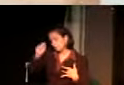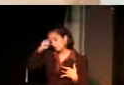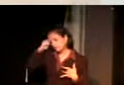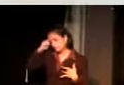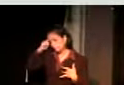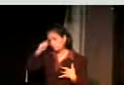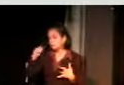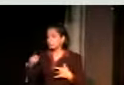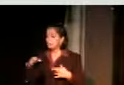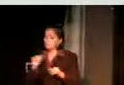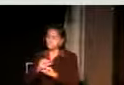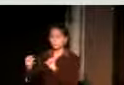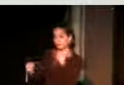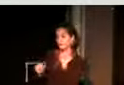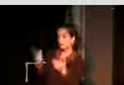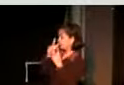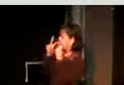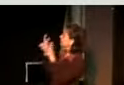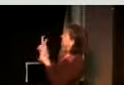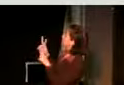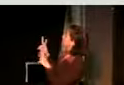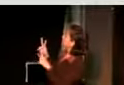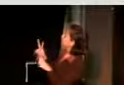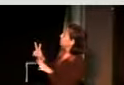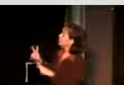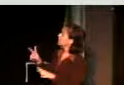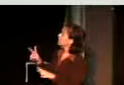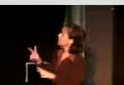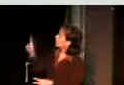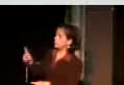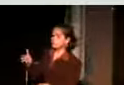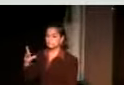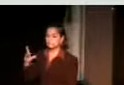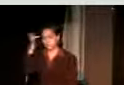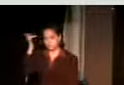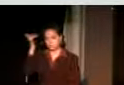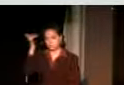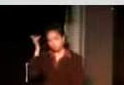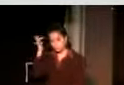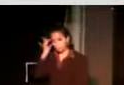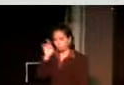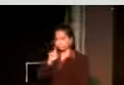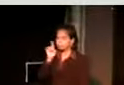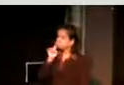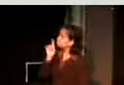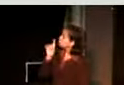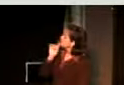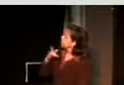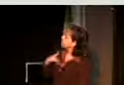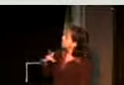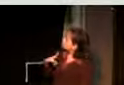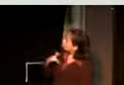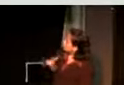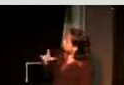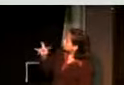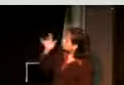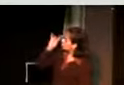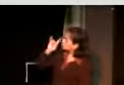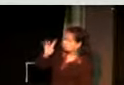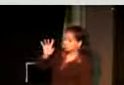E se eu fizesse isso Será que o doutor xed é digno de confiança ou de Misericórdia